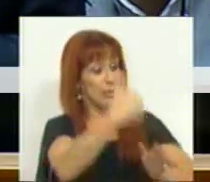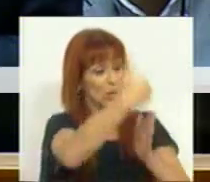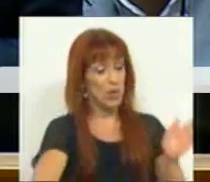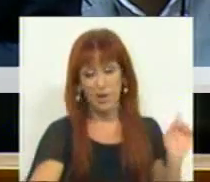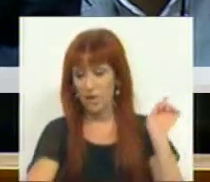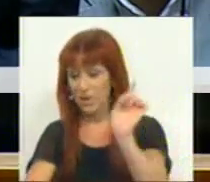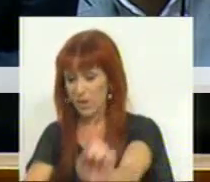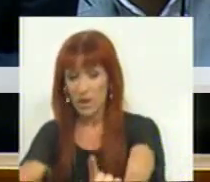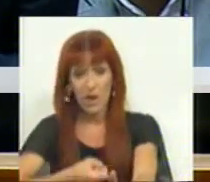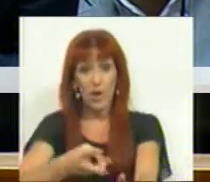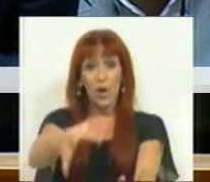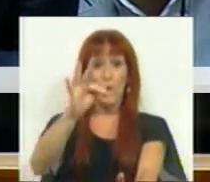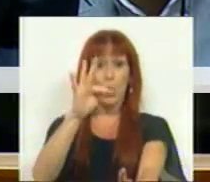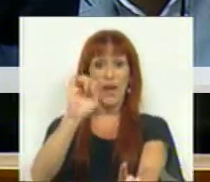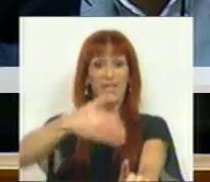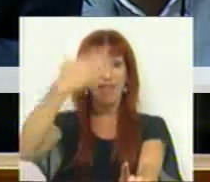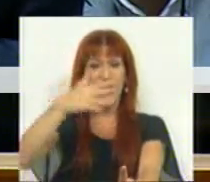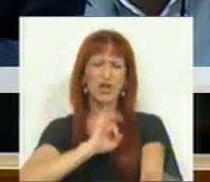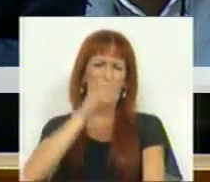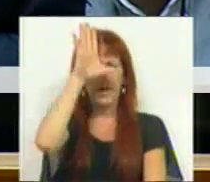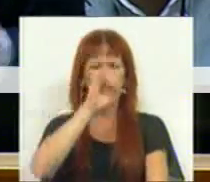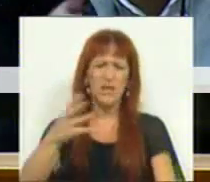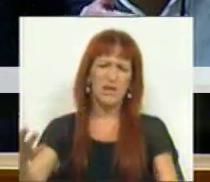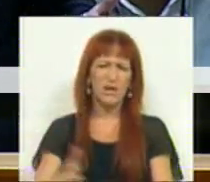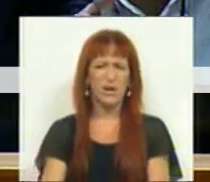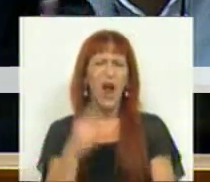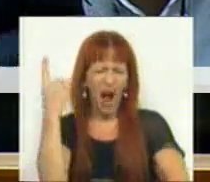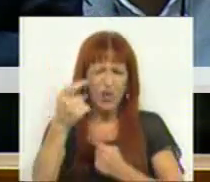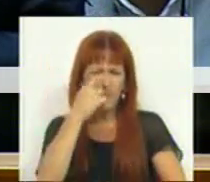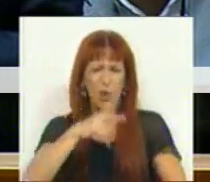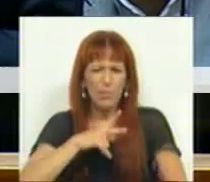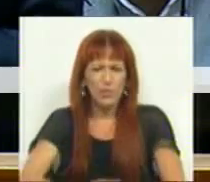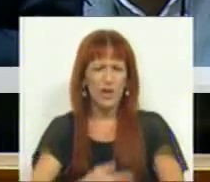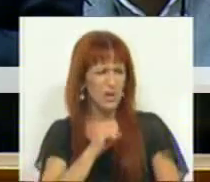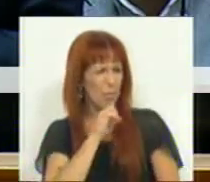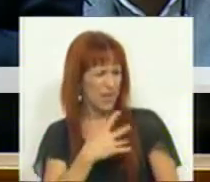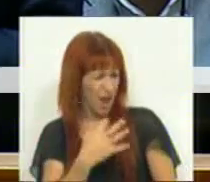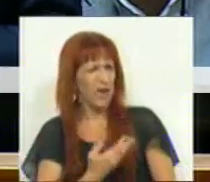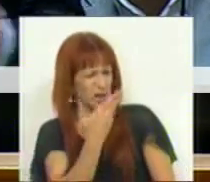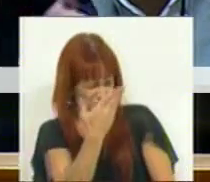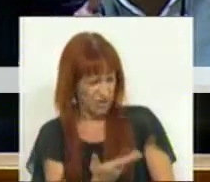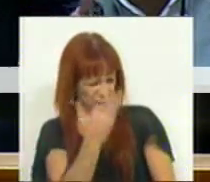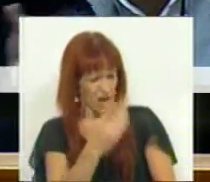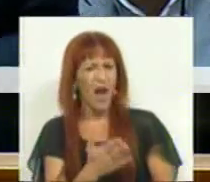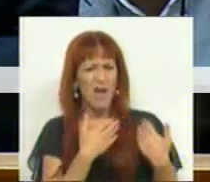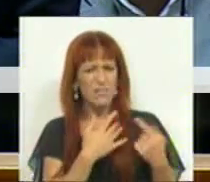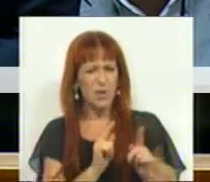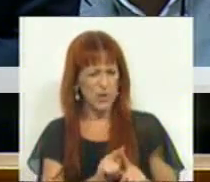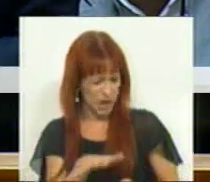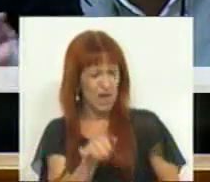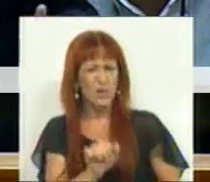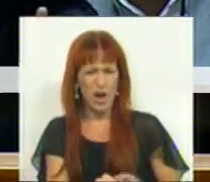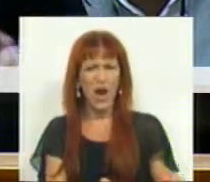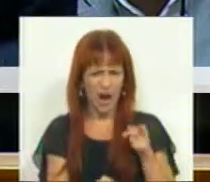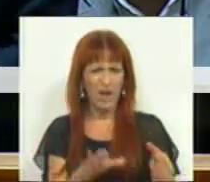Constitucional passaram 40 dias. O Sr. Primeiro-Ministro quer que algum português possa acreditar que a responsabilidade da